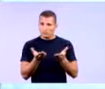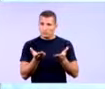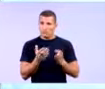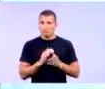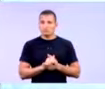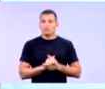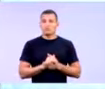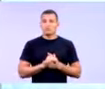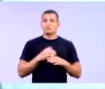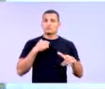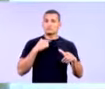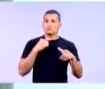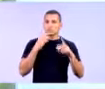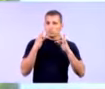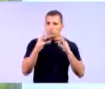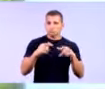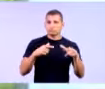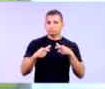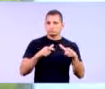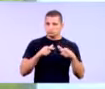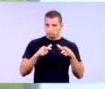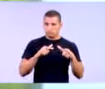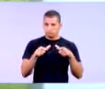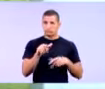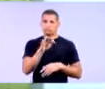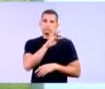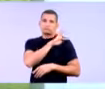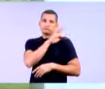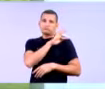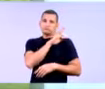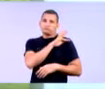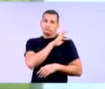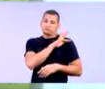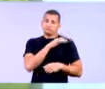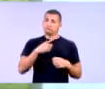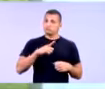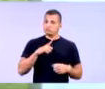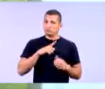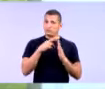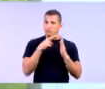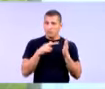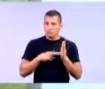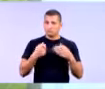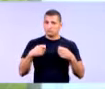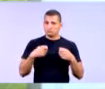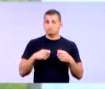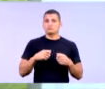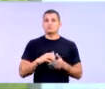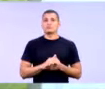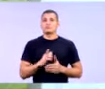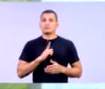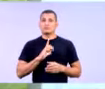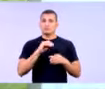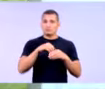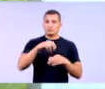acadêmico, ele requer vários elementos considerados essenciais e obrigatórios. Então, dentro da